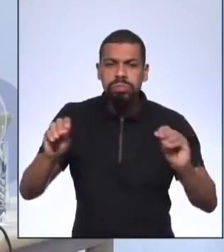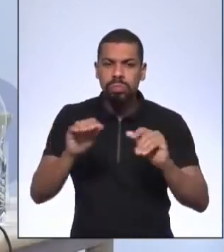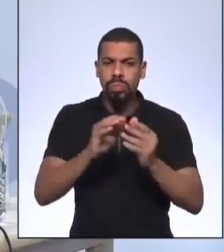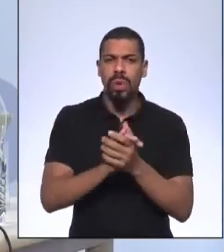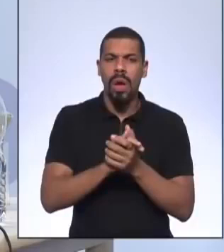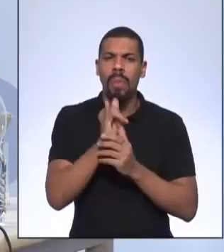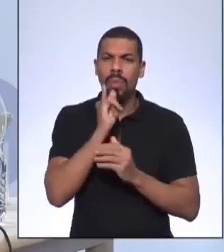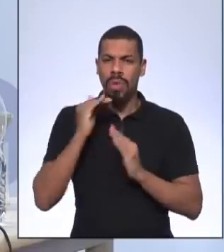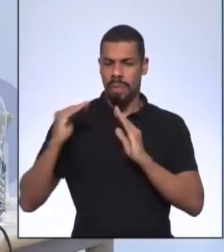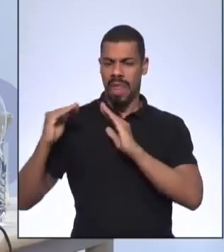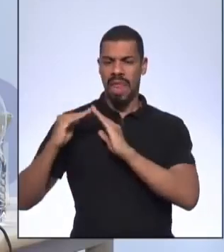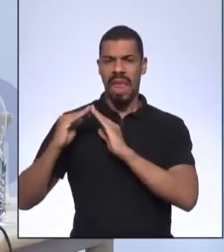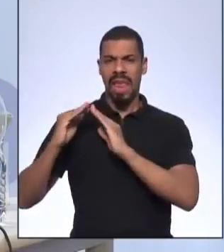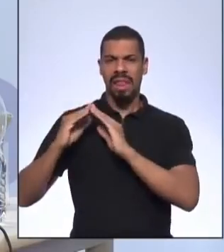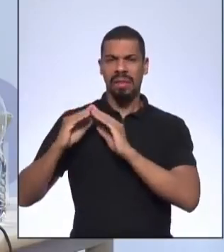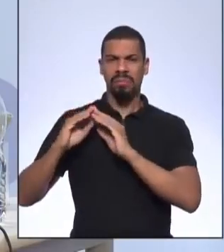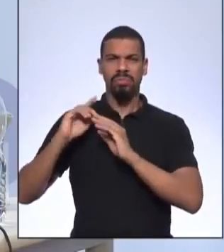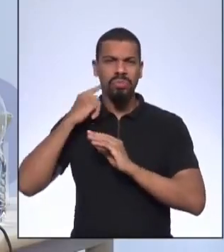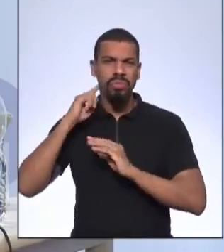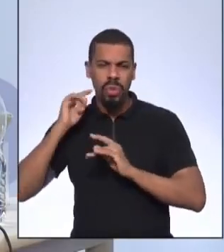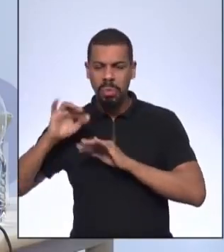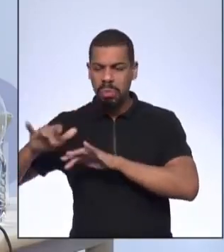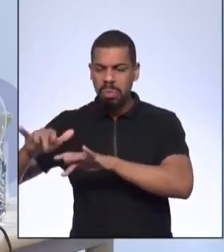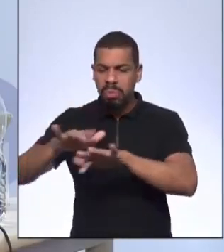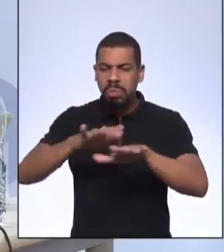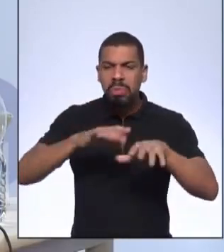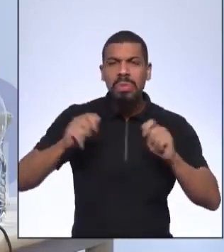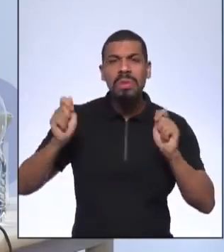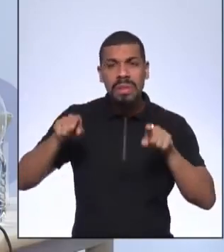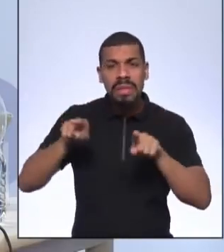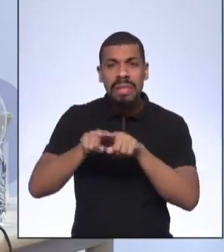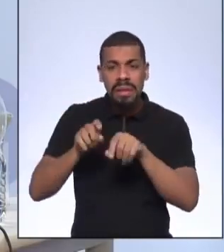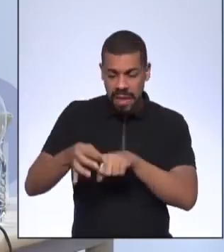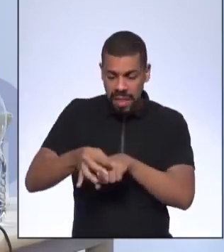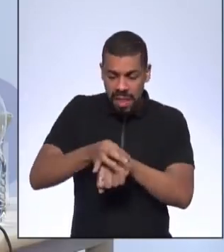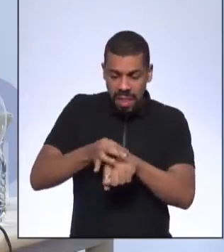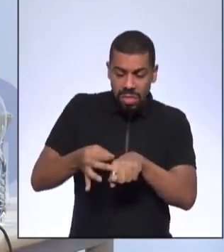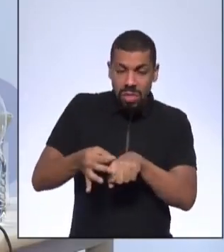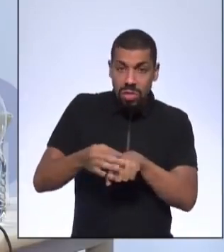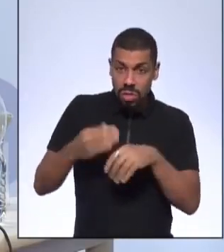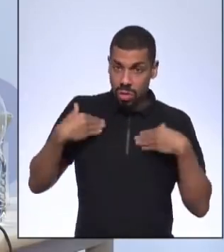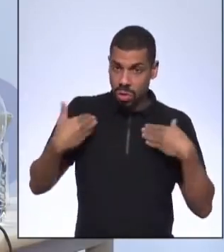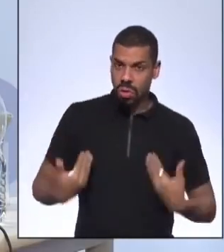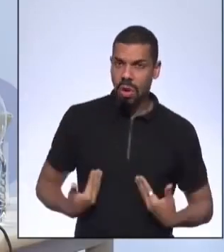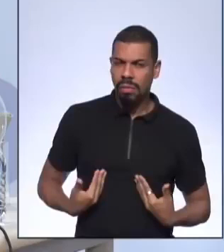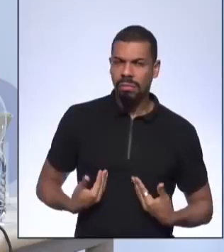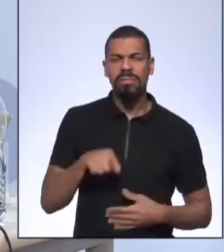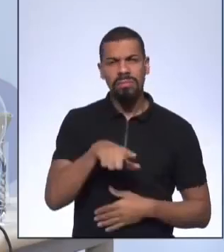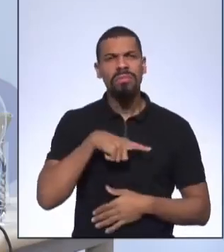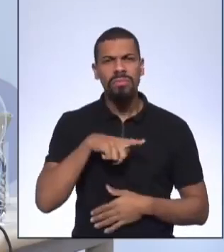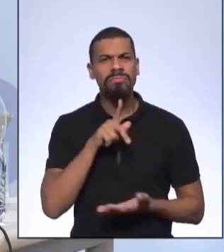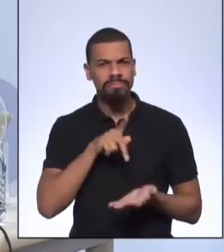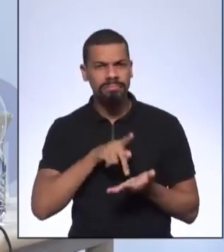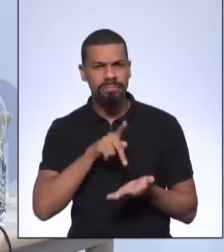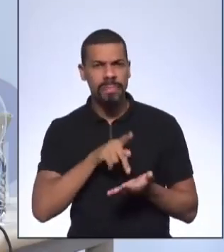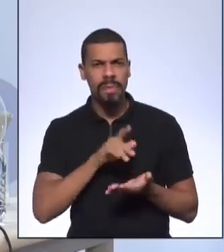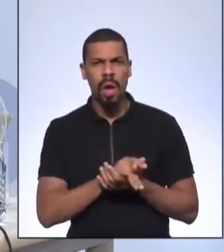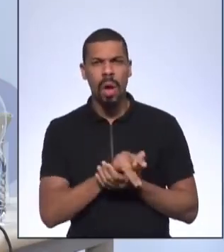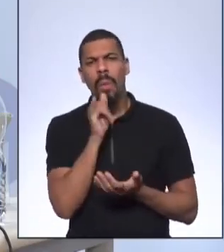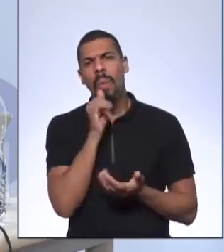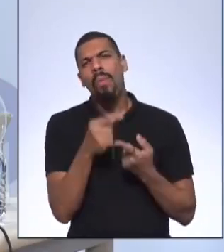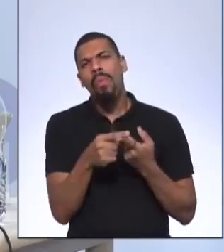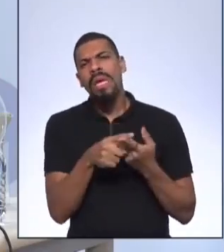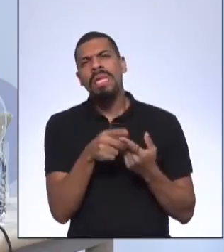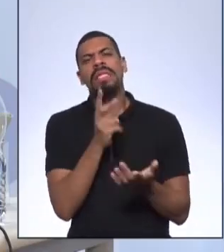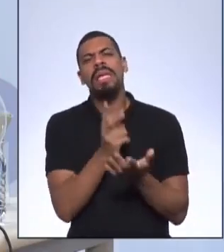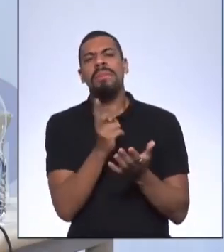na nossa casa, é composta por células, por nossas células. E isso é uma curiosidade interessante, né? Porque o tempo todo nós